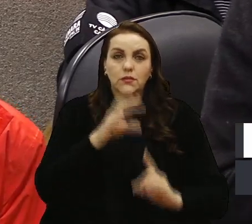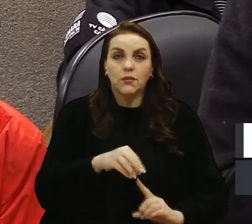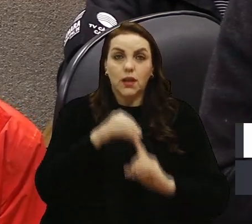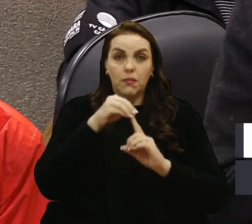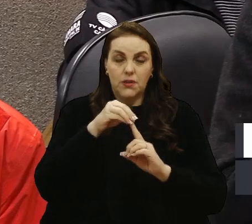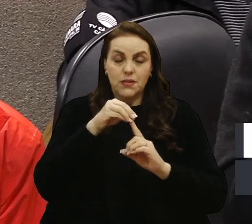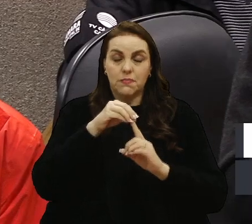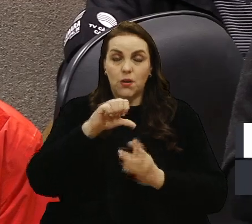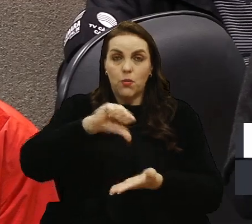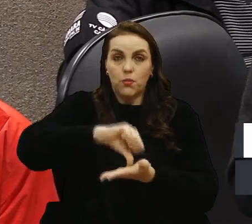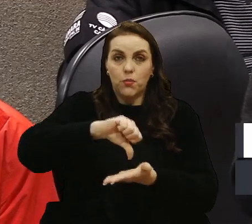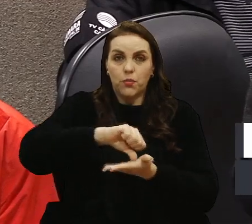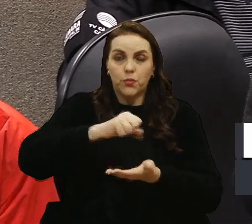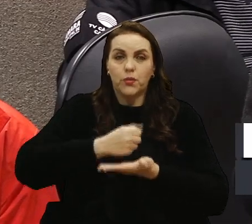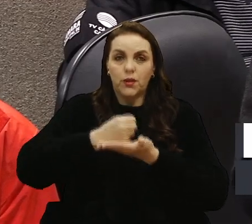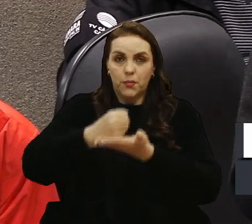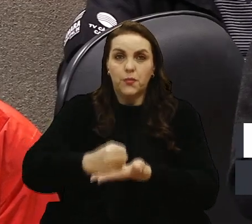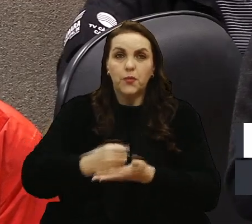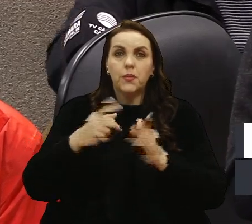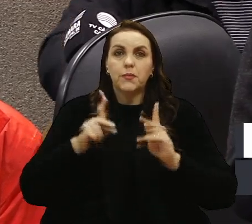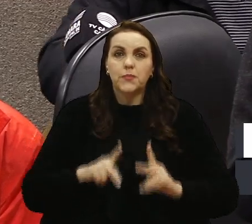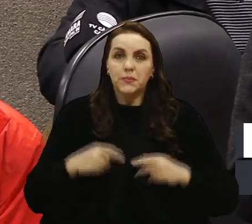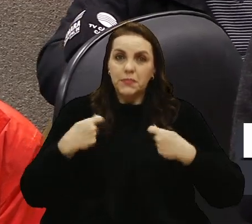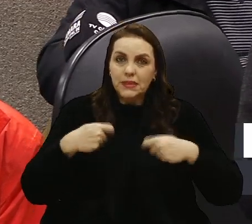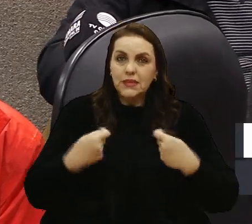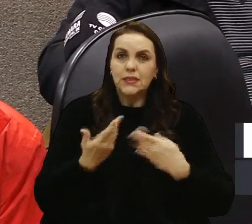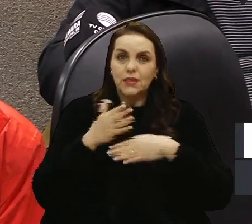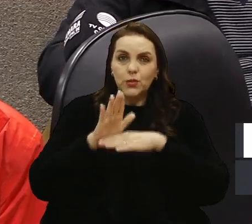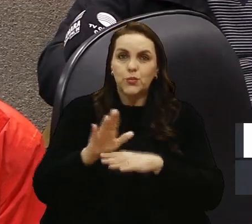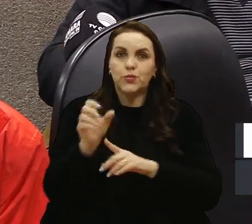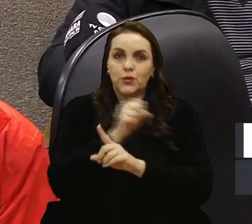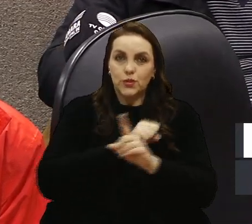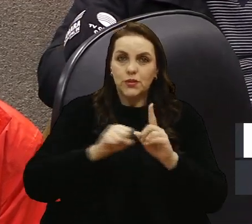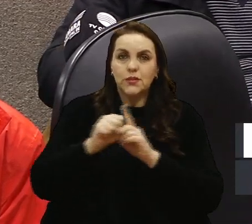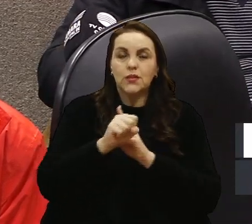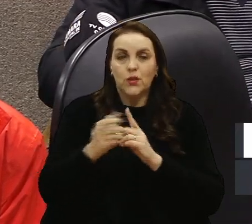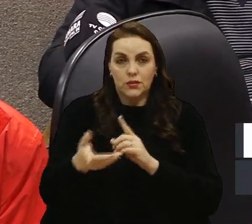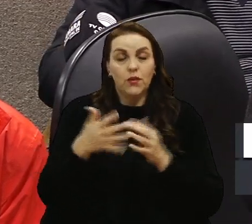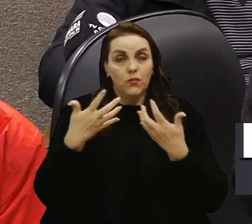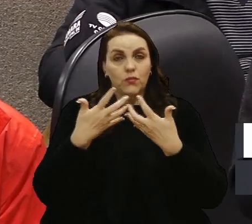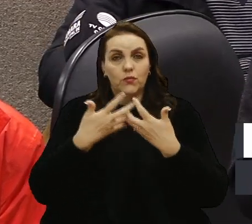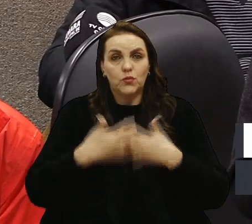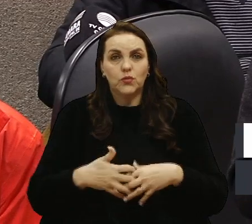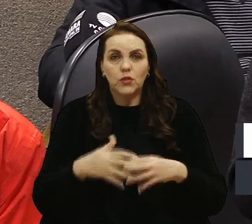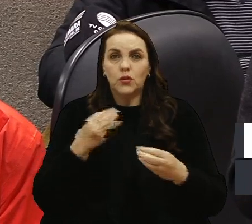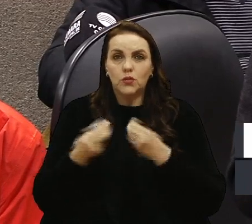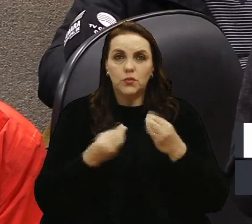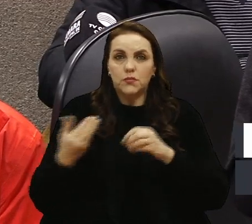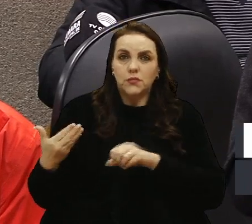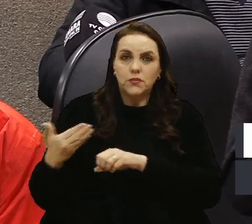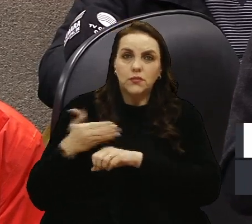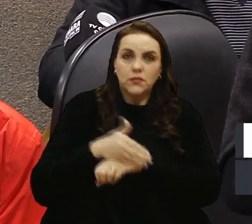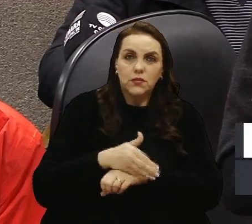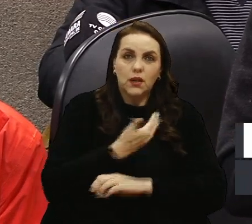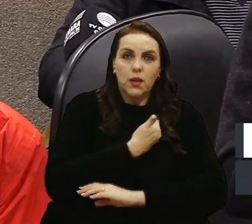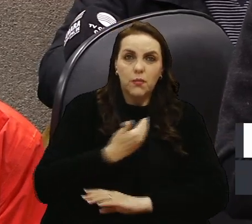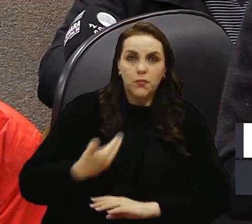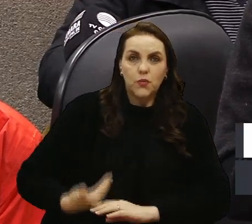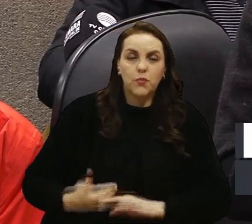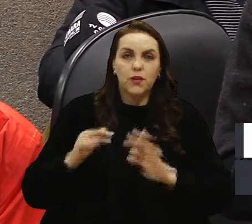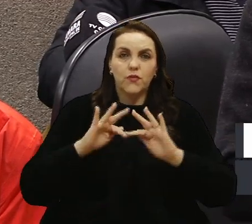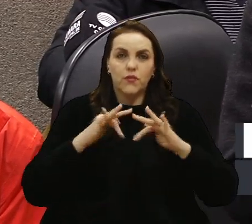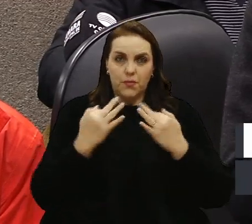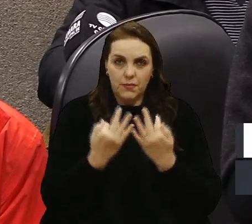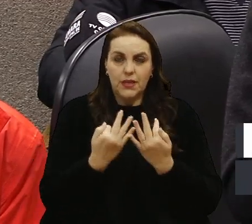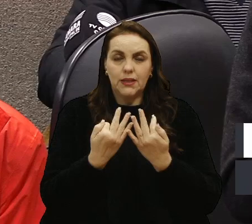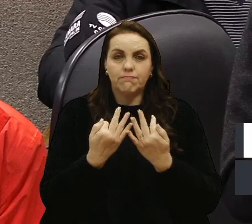ponto de apoio que quem precisa dessa ajuda social, e ele funciona como uma porta de entrada pública para as famílias,